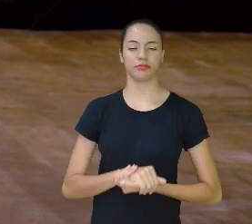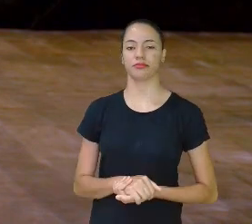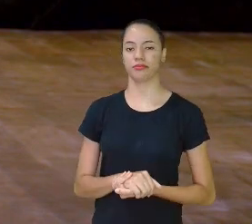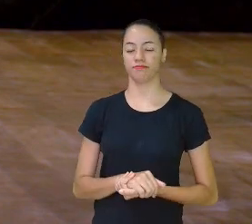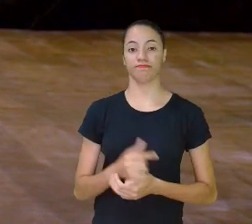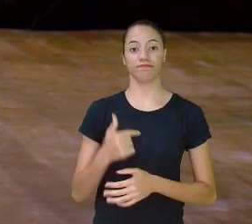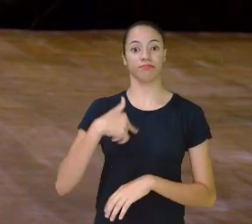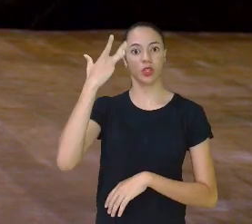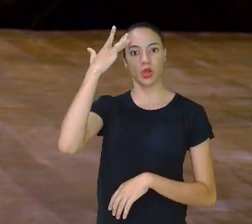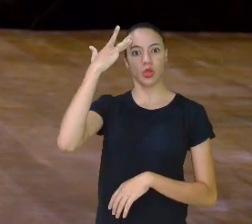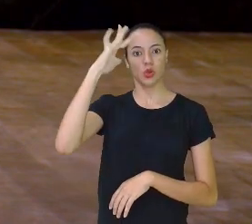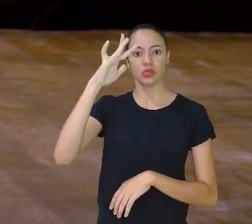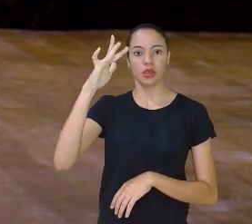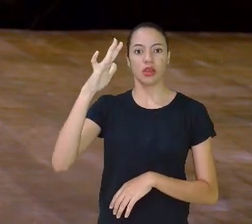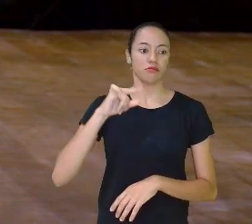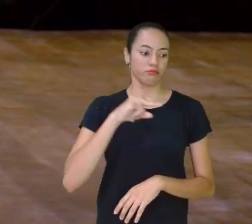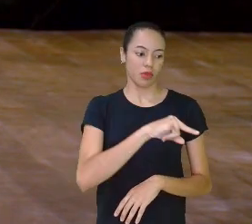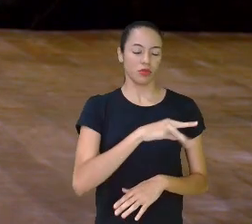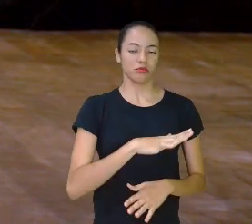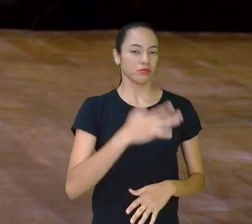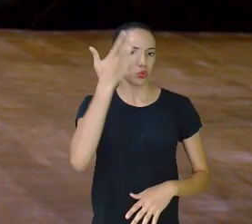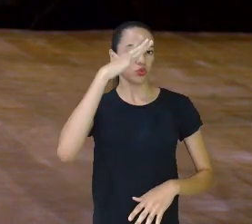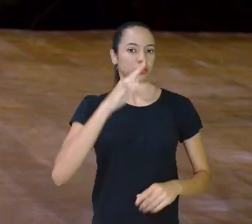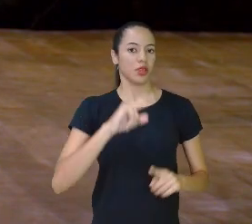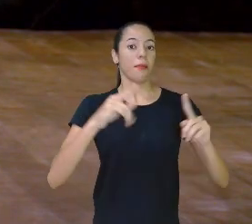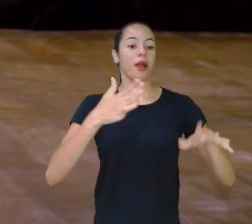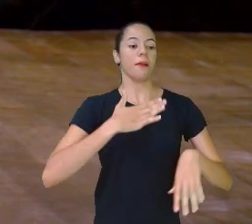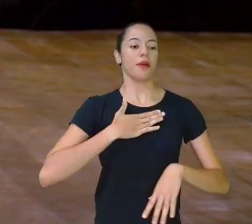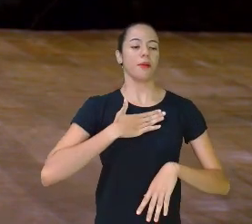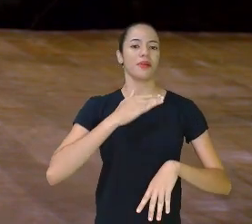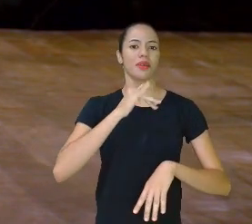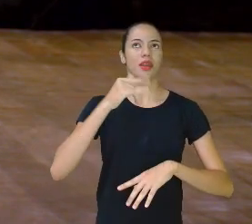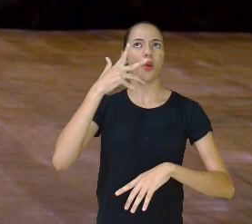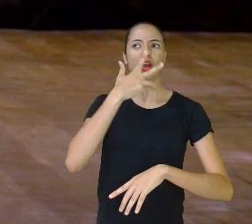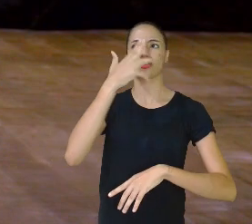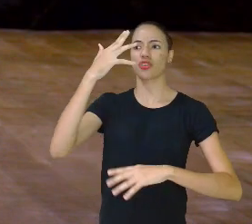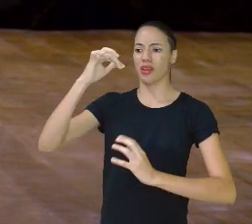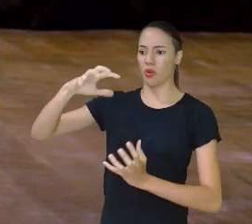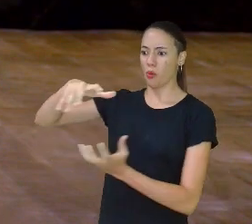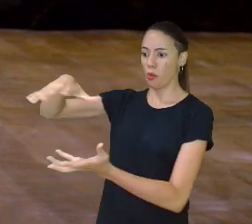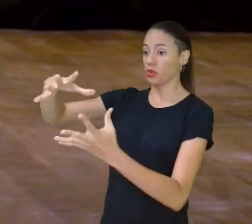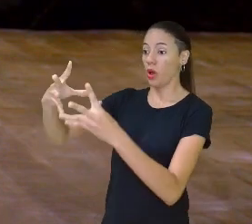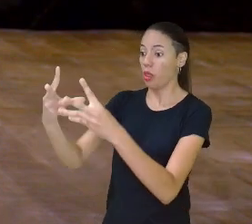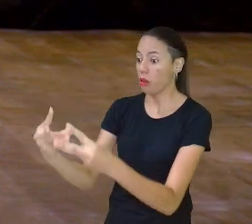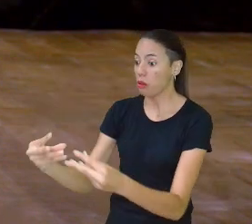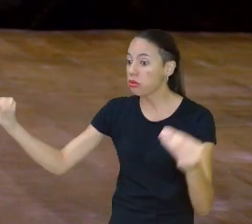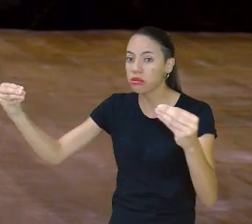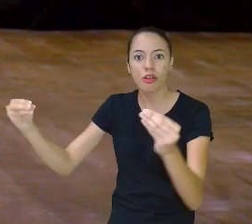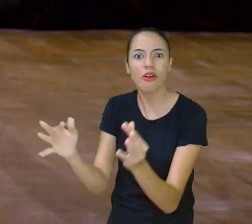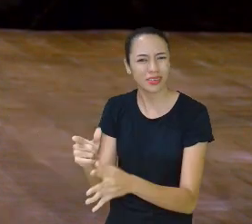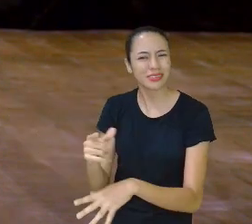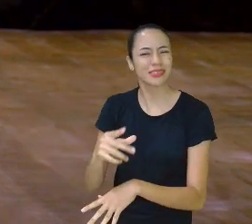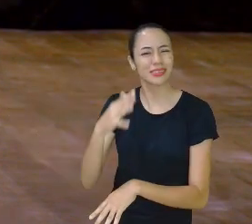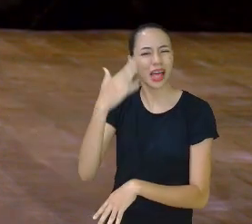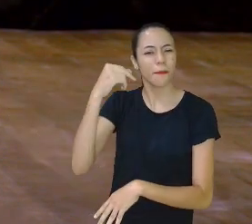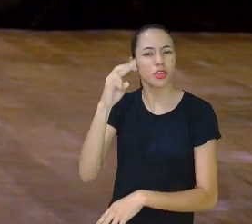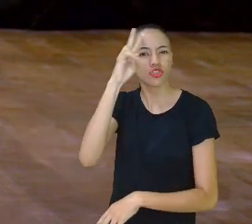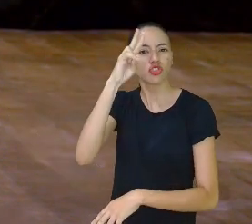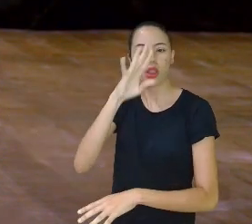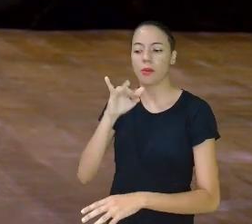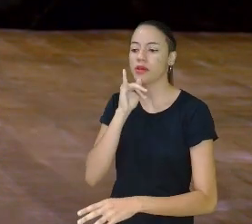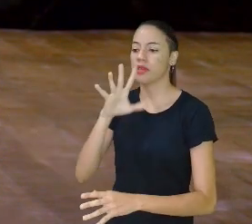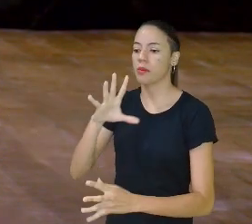Eu não sei para você, mas para mim chegou que o mundo se acabaria, sabe? Aquela história de fim do mundo, que se acabaria em 2000.